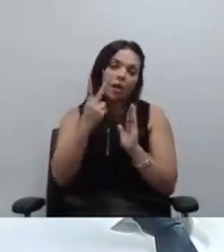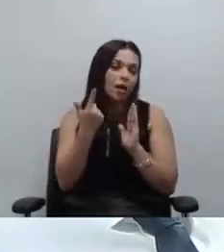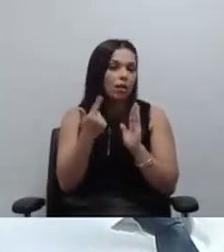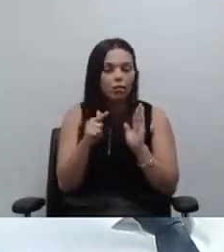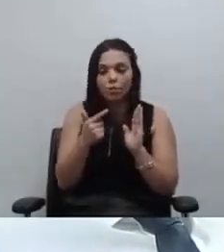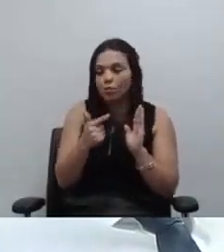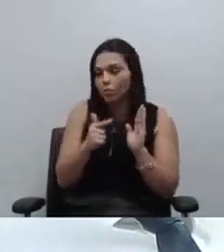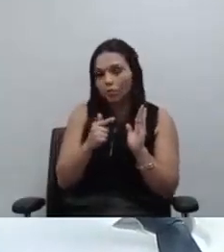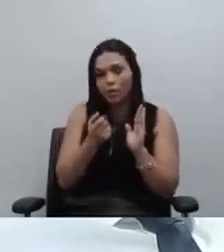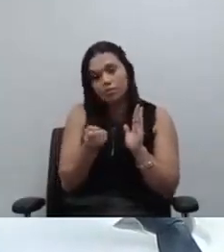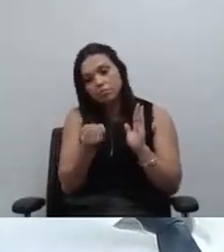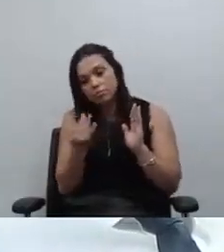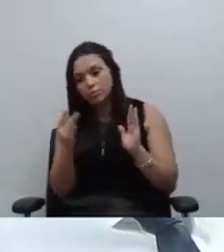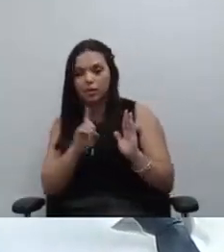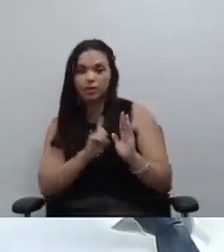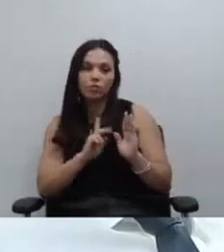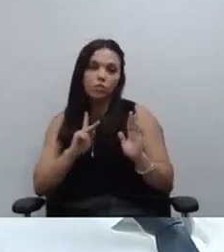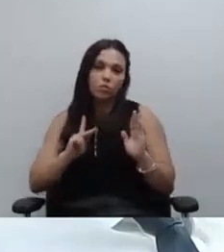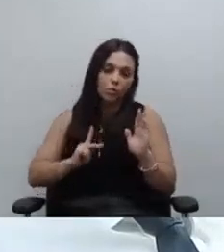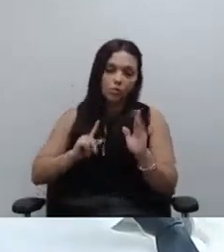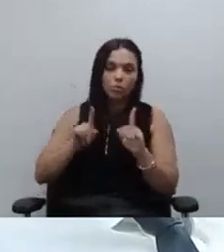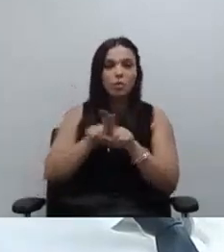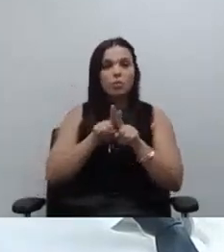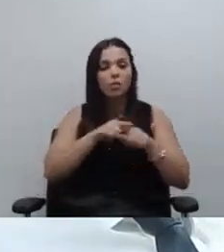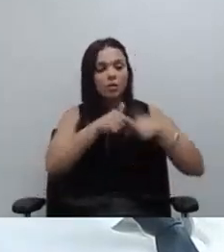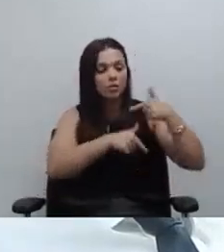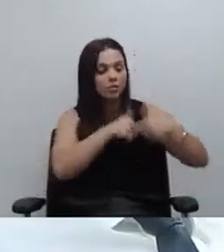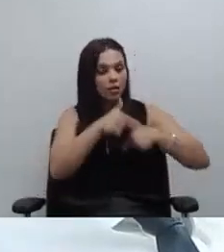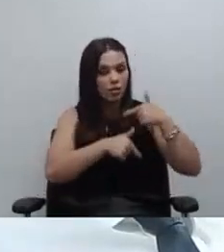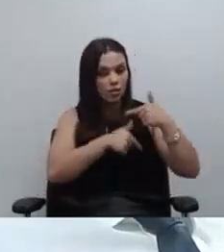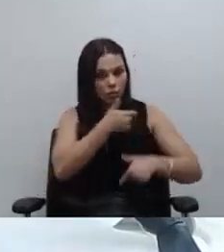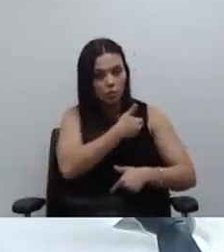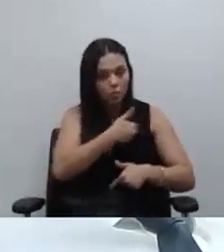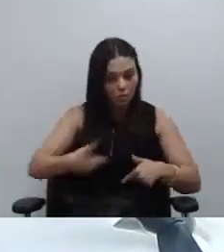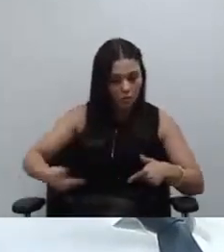tem, não tem defensores nem servidores, inclusive porque esse é o nosso